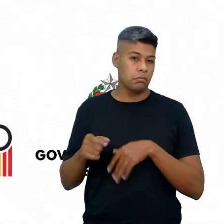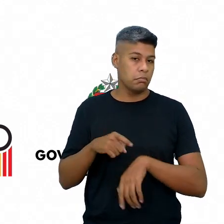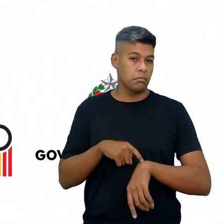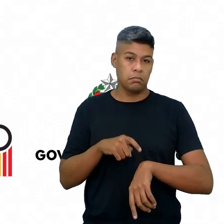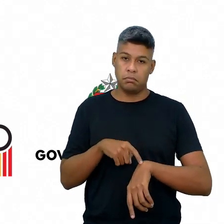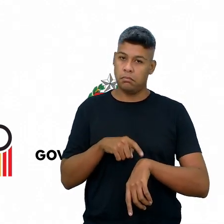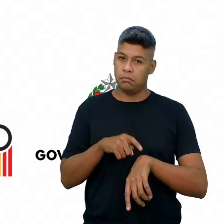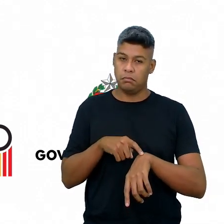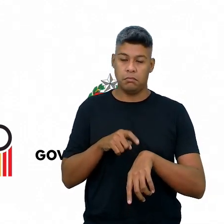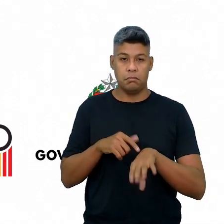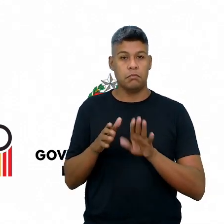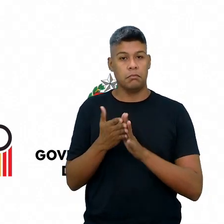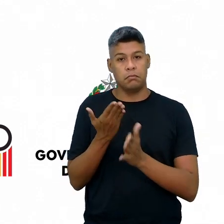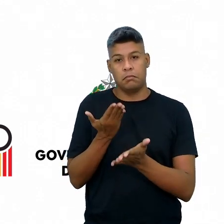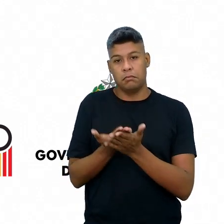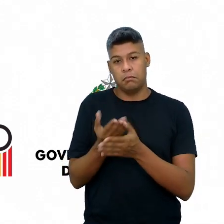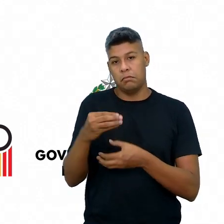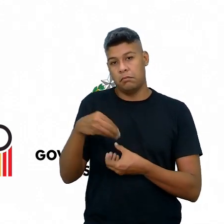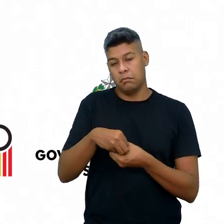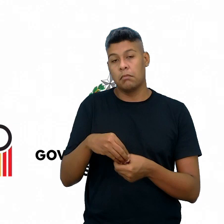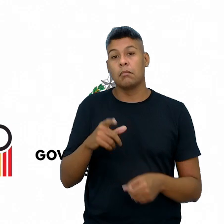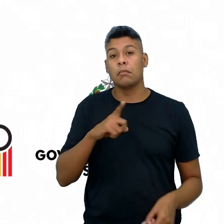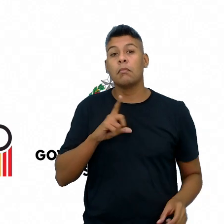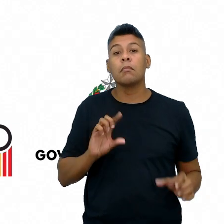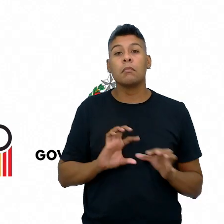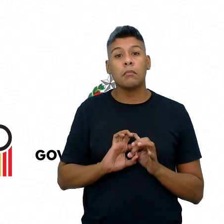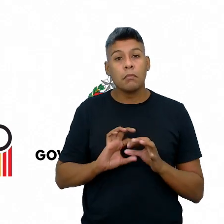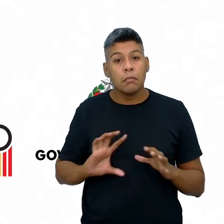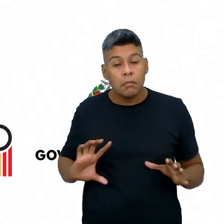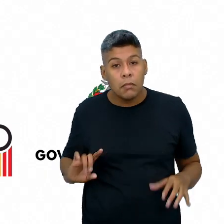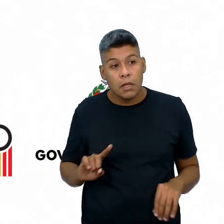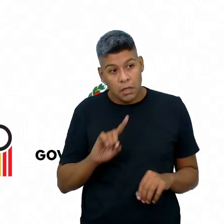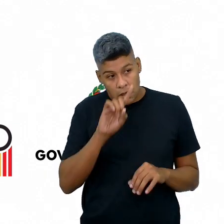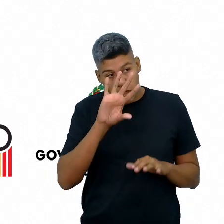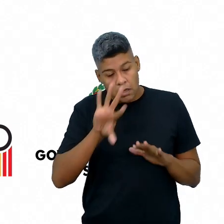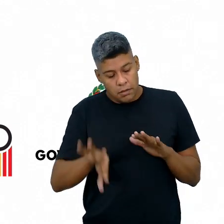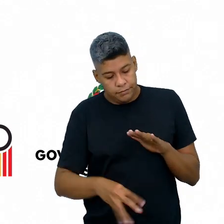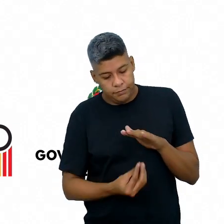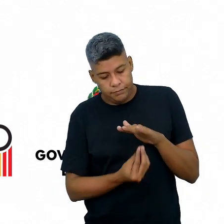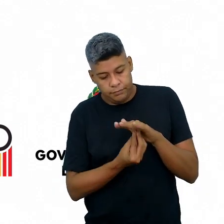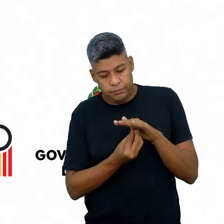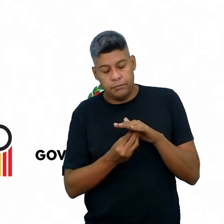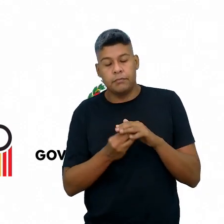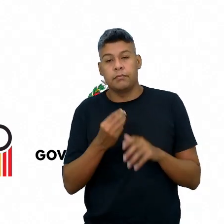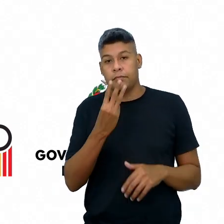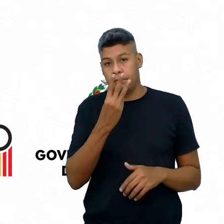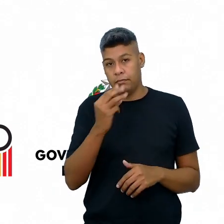na escola. Esse material ficará à disposição no repositório do Centro de Mídias.